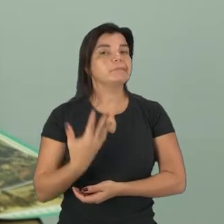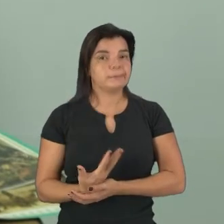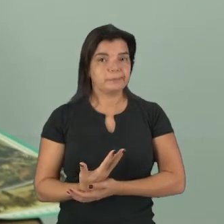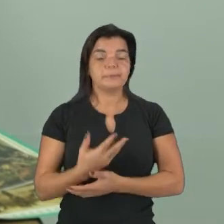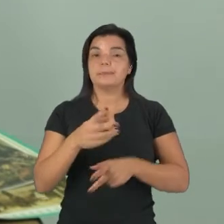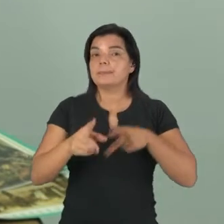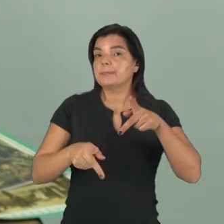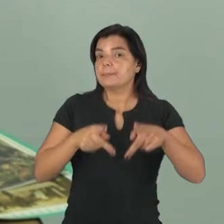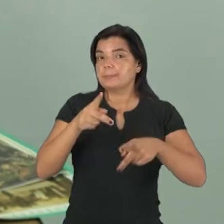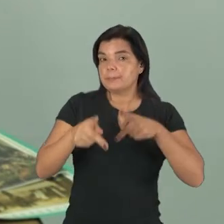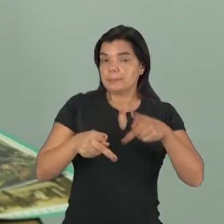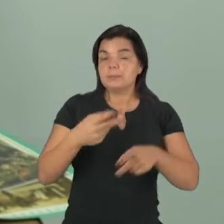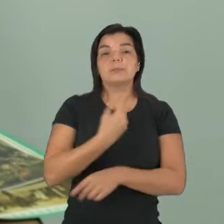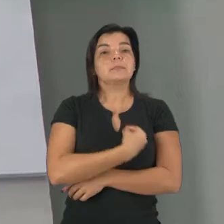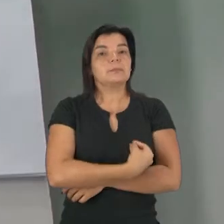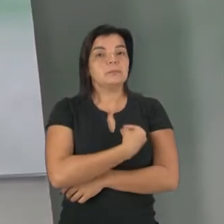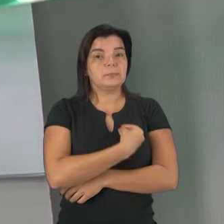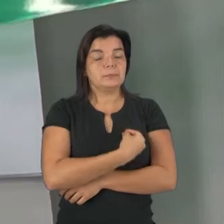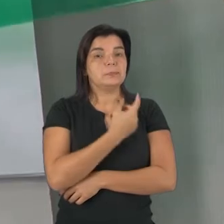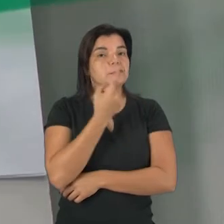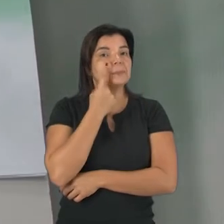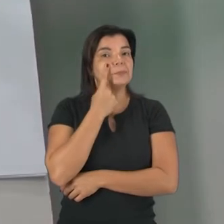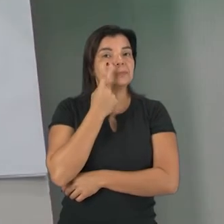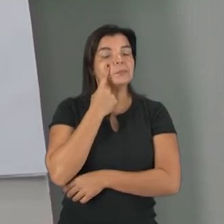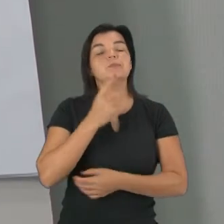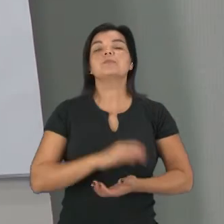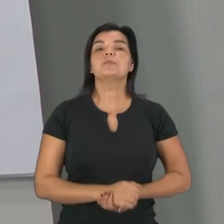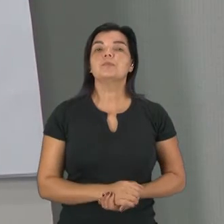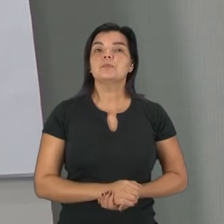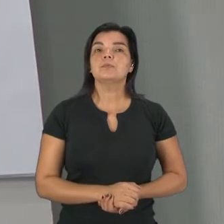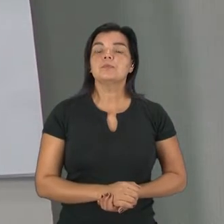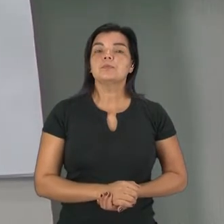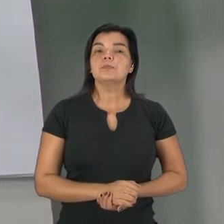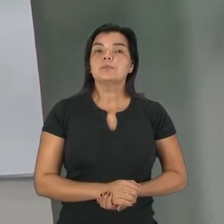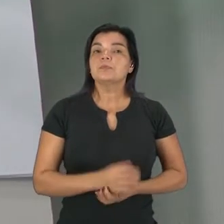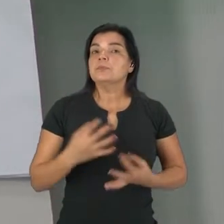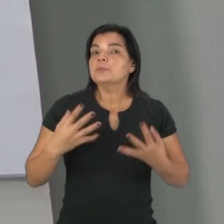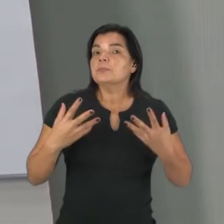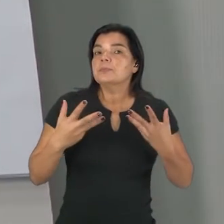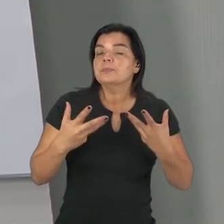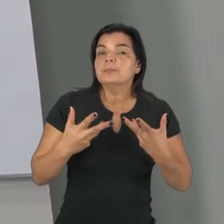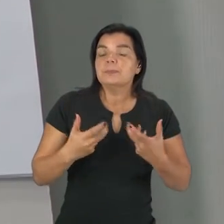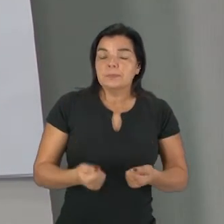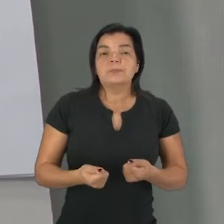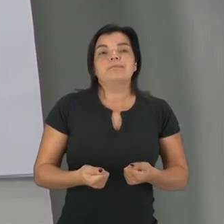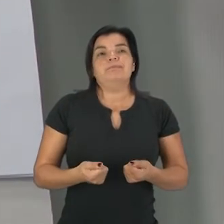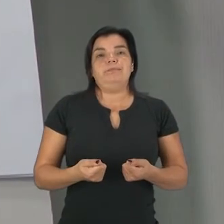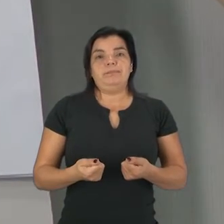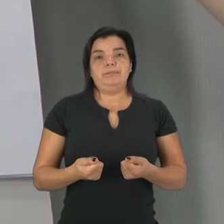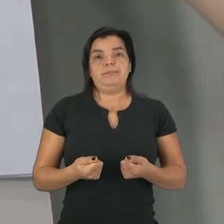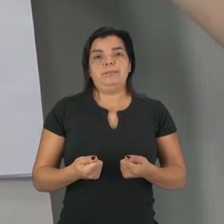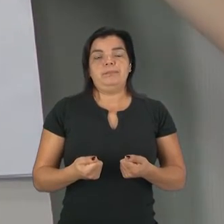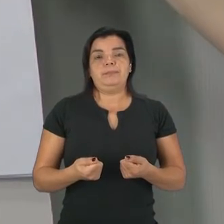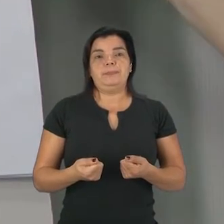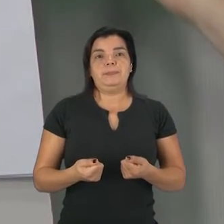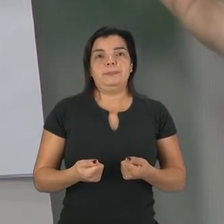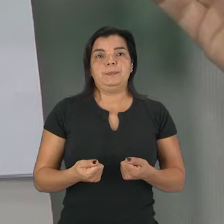com esse povo que morava aqui? Observe, eles foram totalmente, olha só,